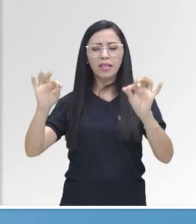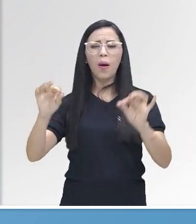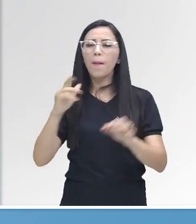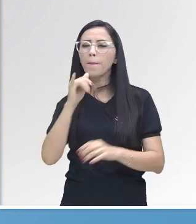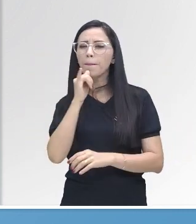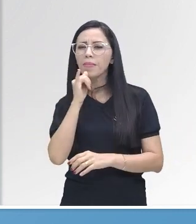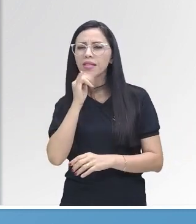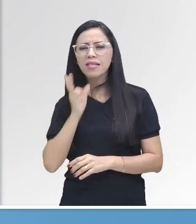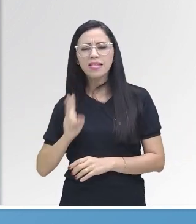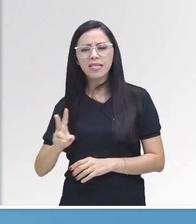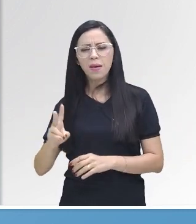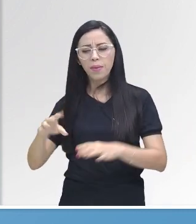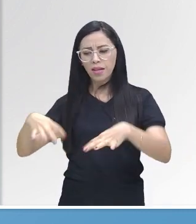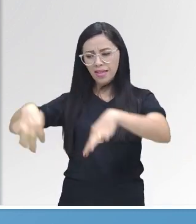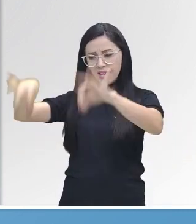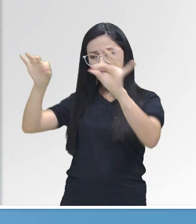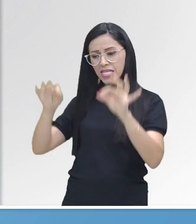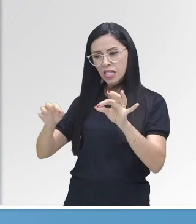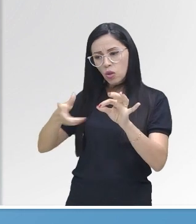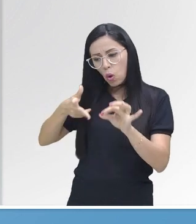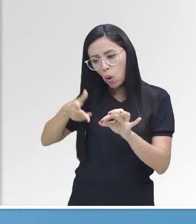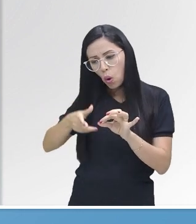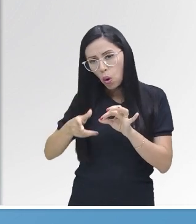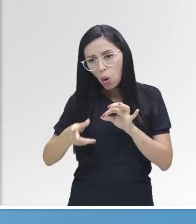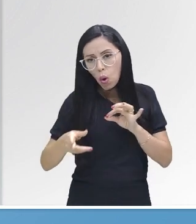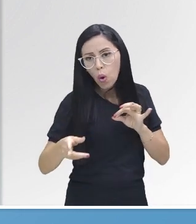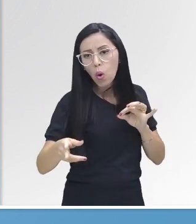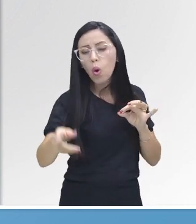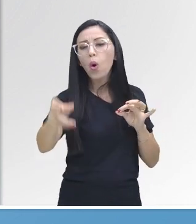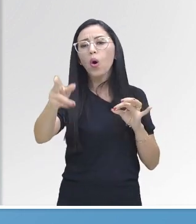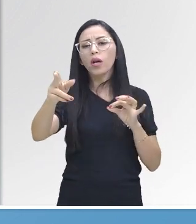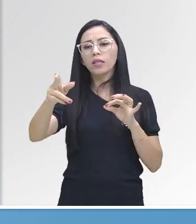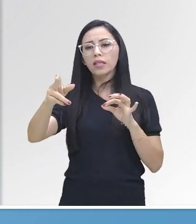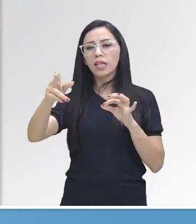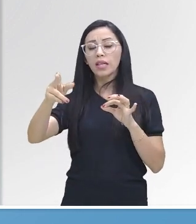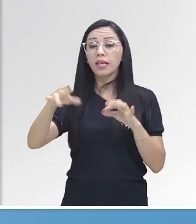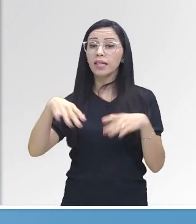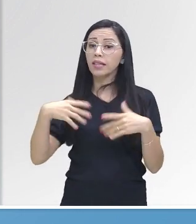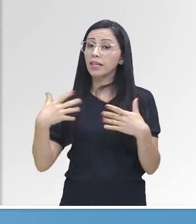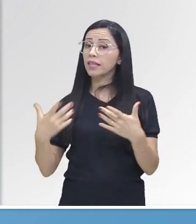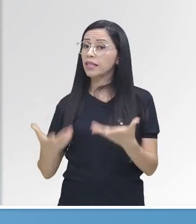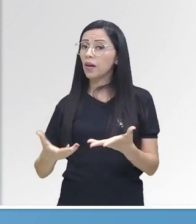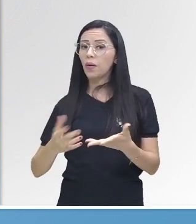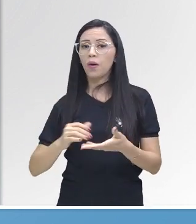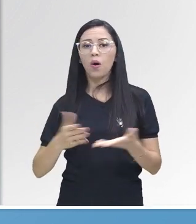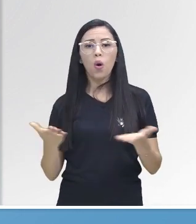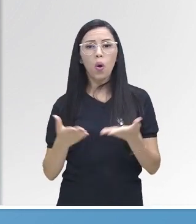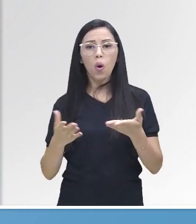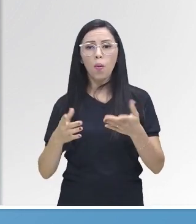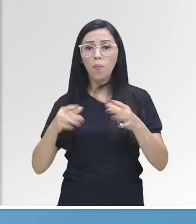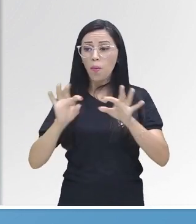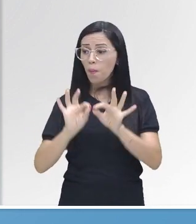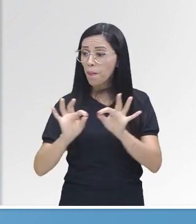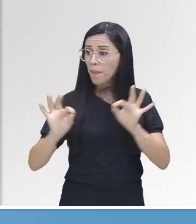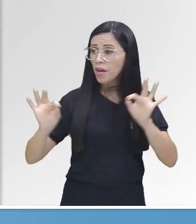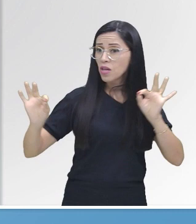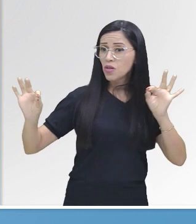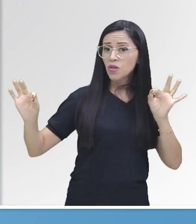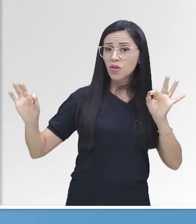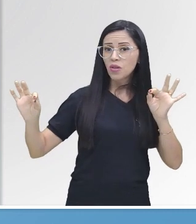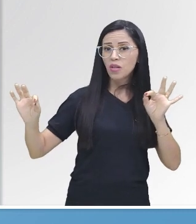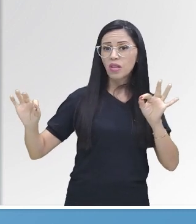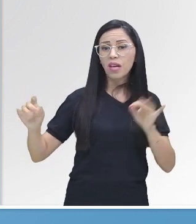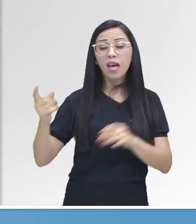um tecido, vai ficando os retalhos, vai ficando um pedacinho. Para medir esse tamanho grande, ele usou